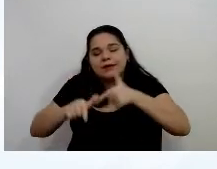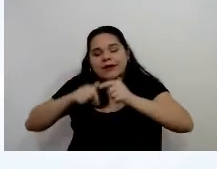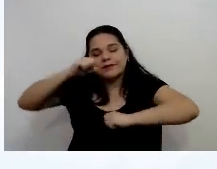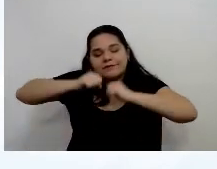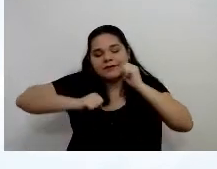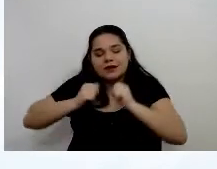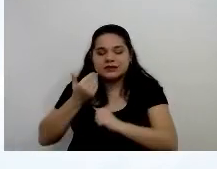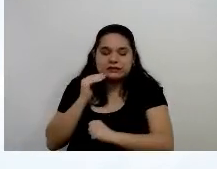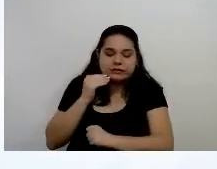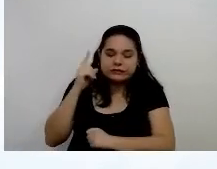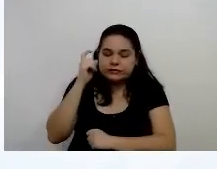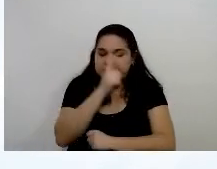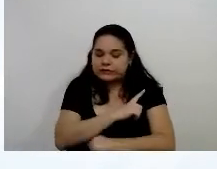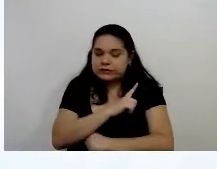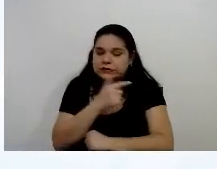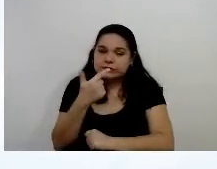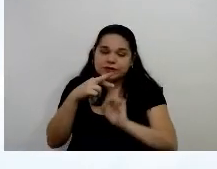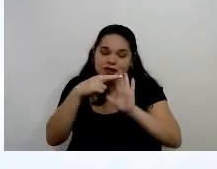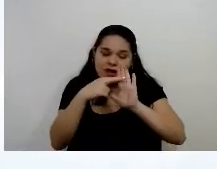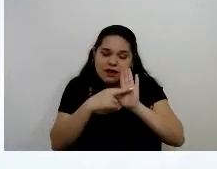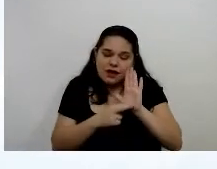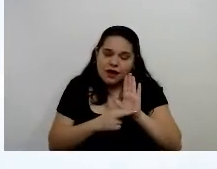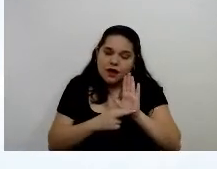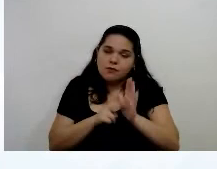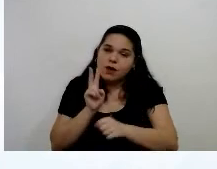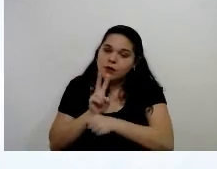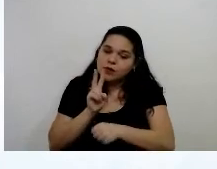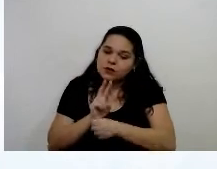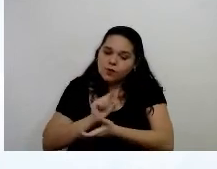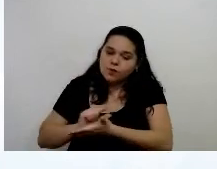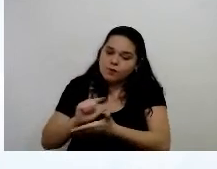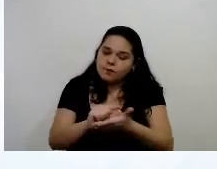identificamos, é onde ele acaba se